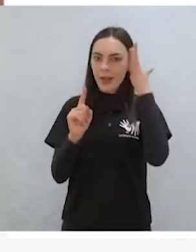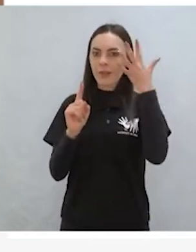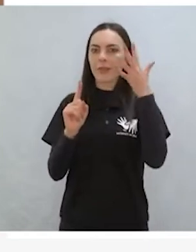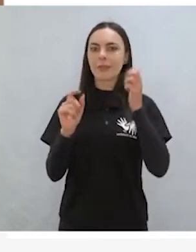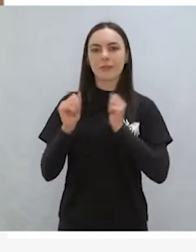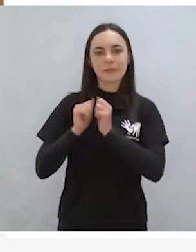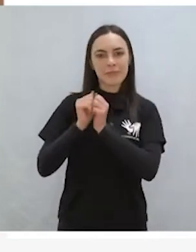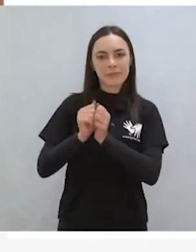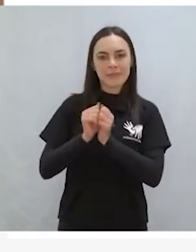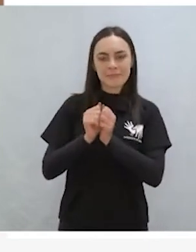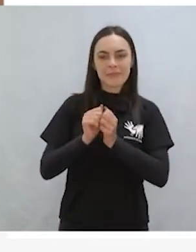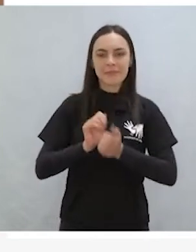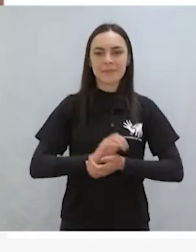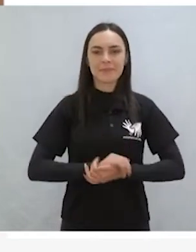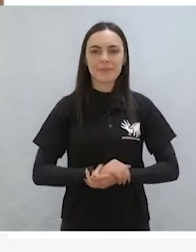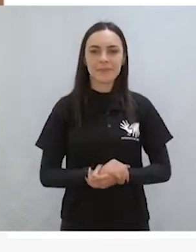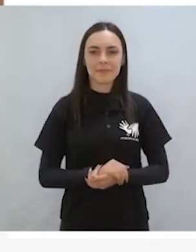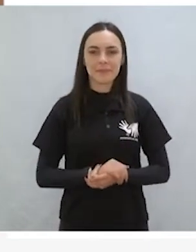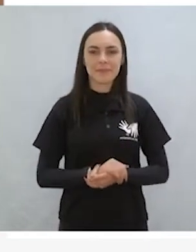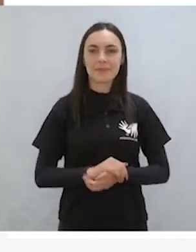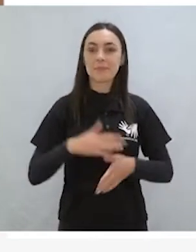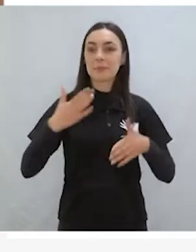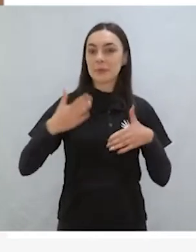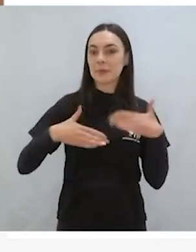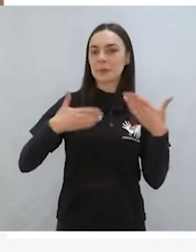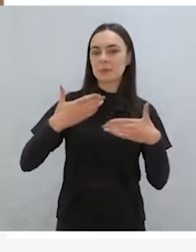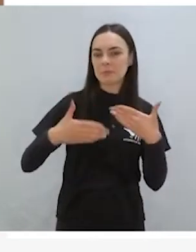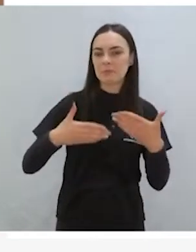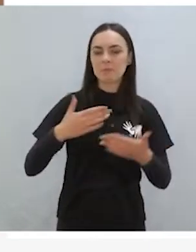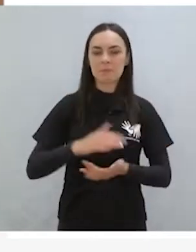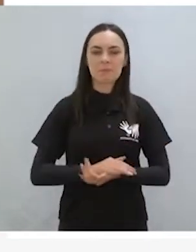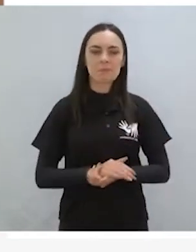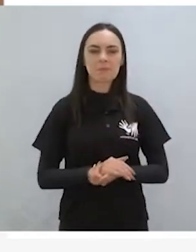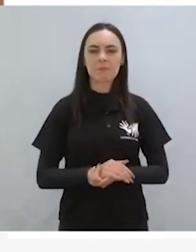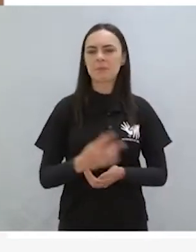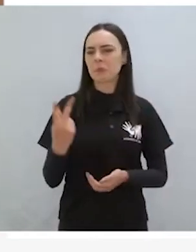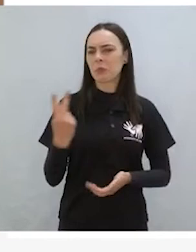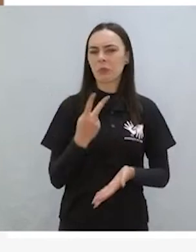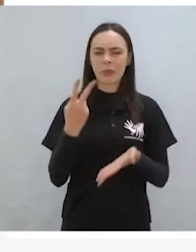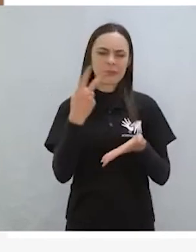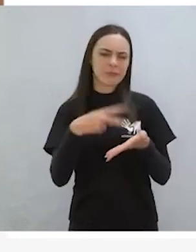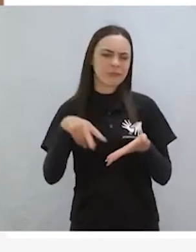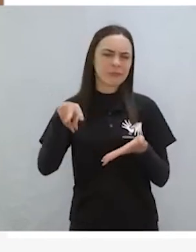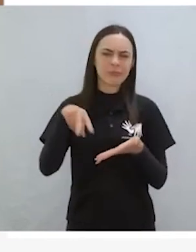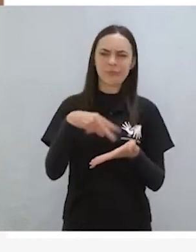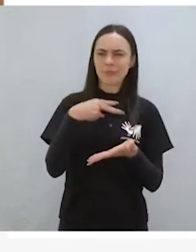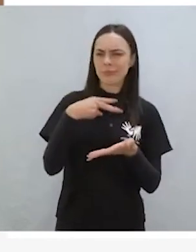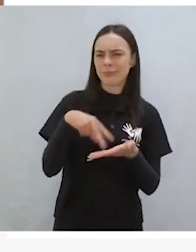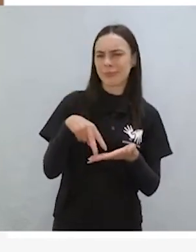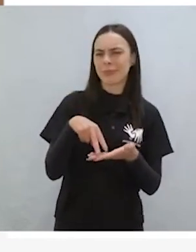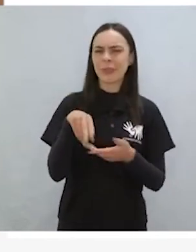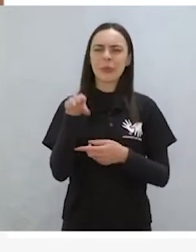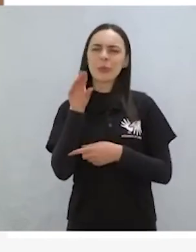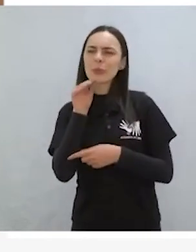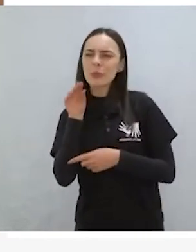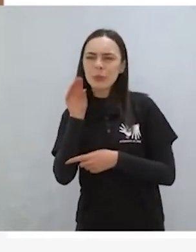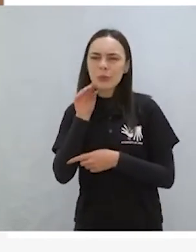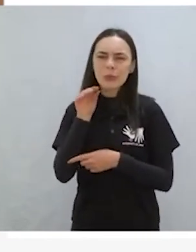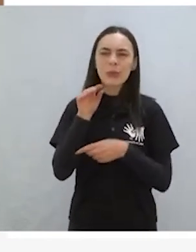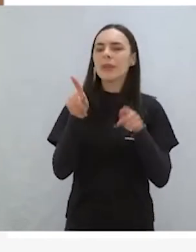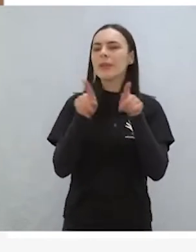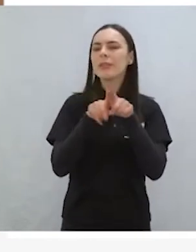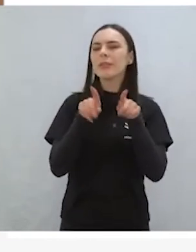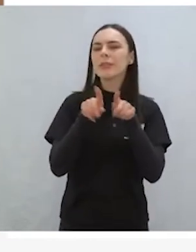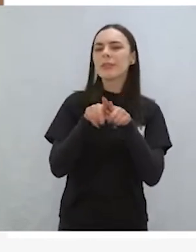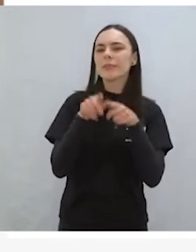passaria a festa toda com ela. E assim foi. Eles valsaram,